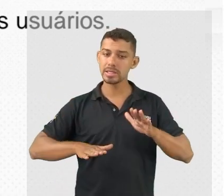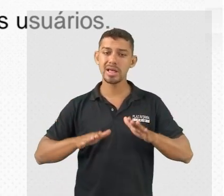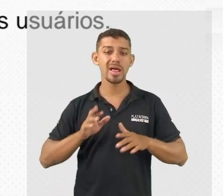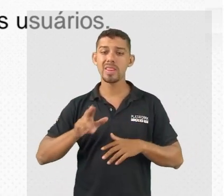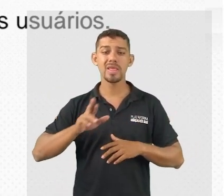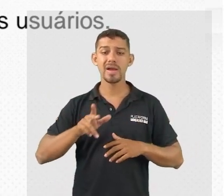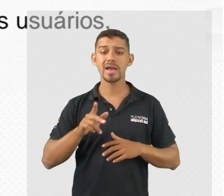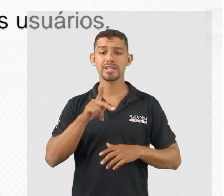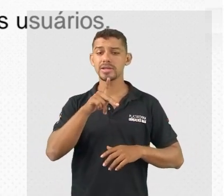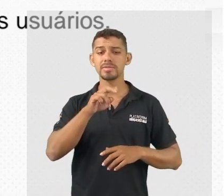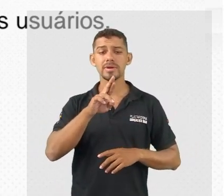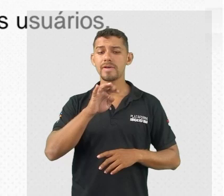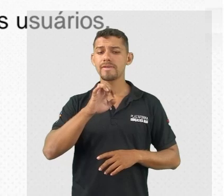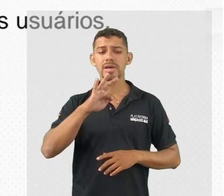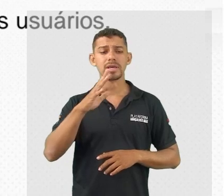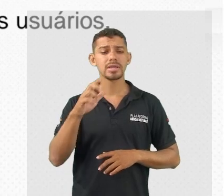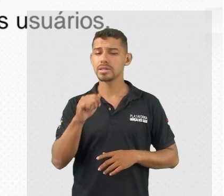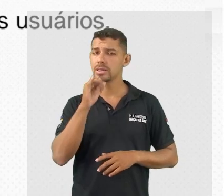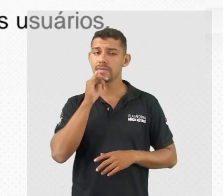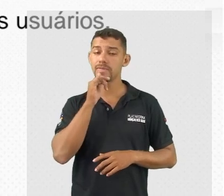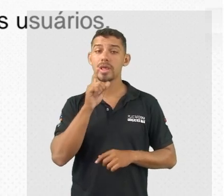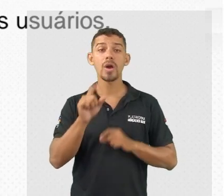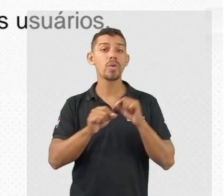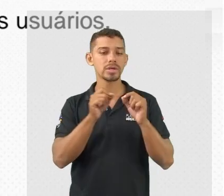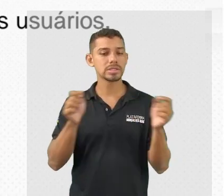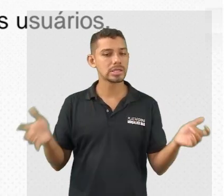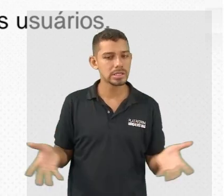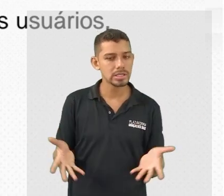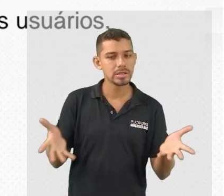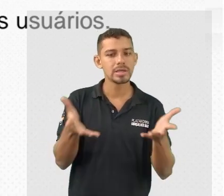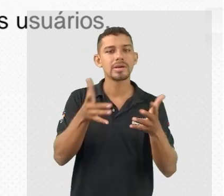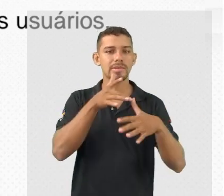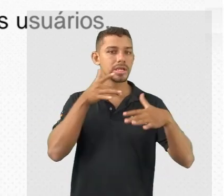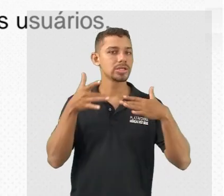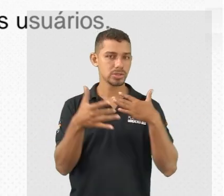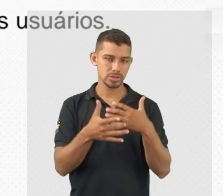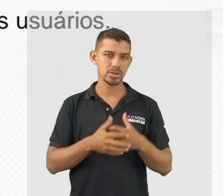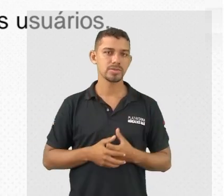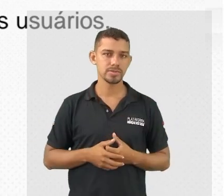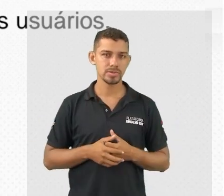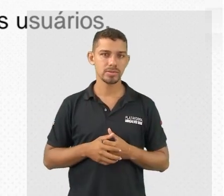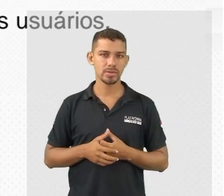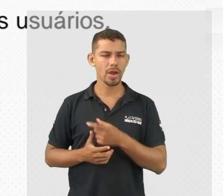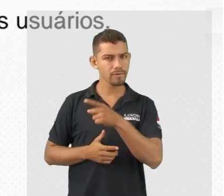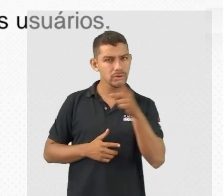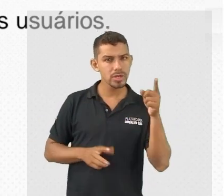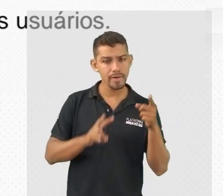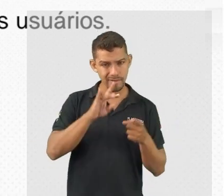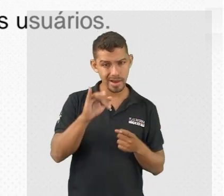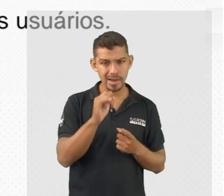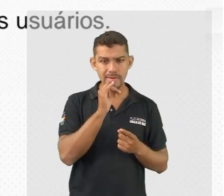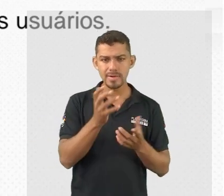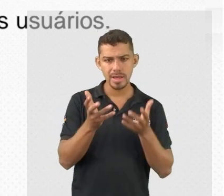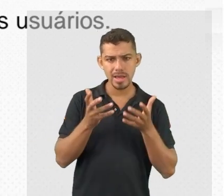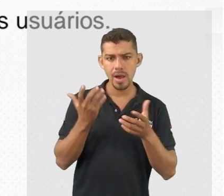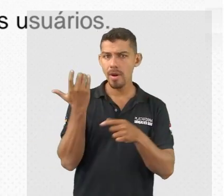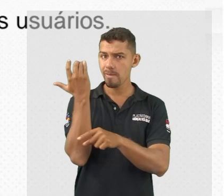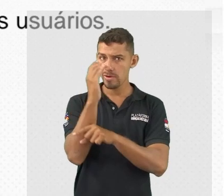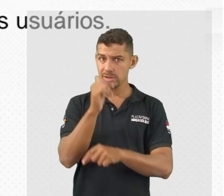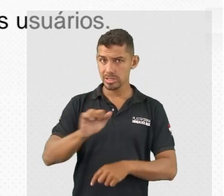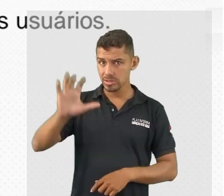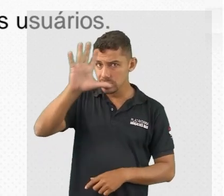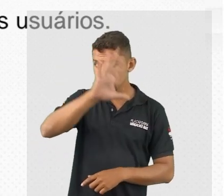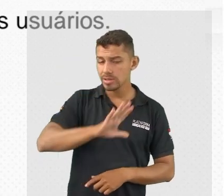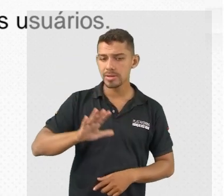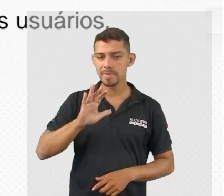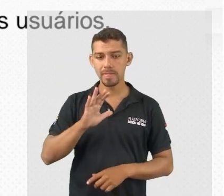questão de preferência, às vezes é uma questão do que está sendo impulsionado pela rede social. Então, quando você vai buscar uma publicação no geral,